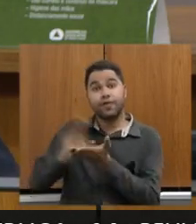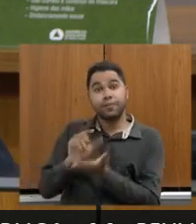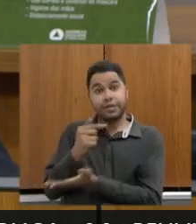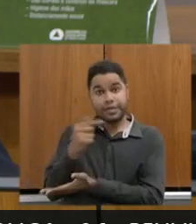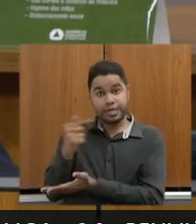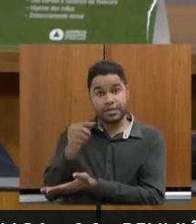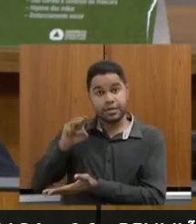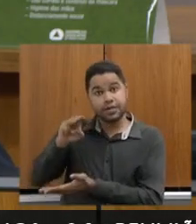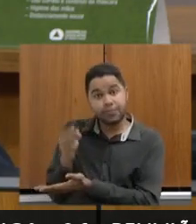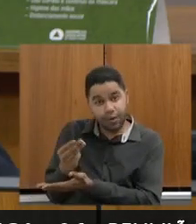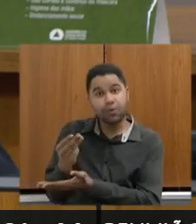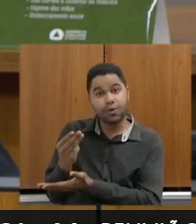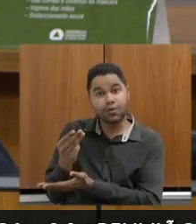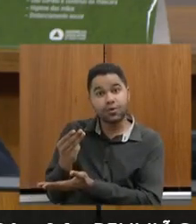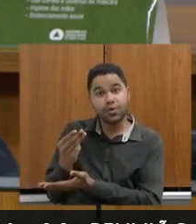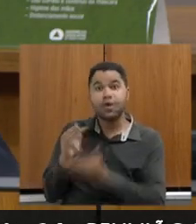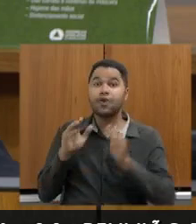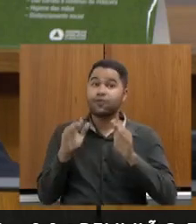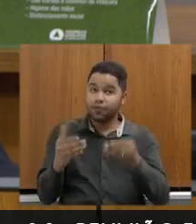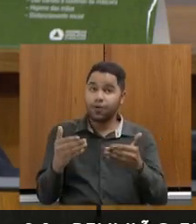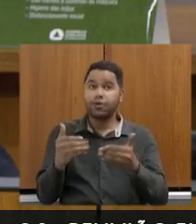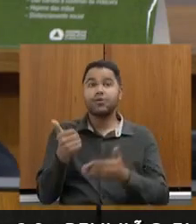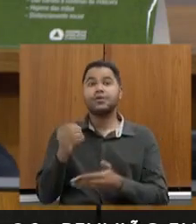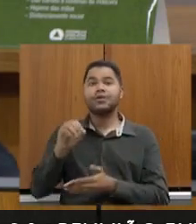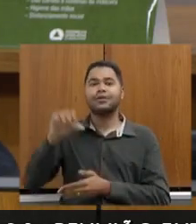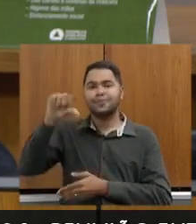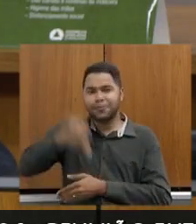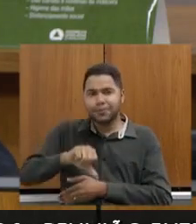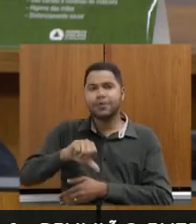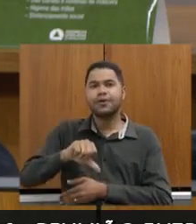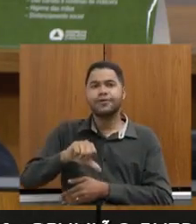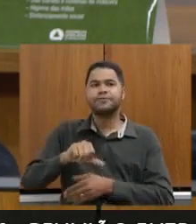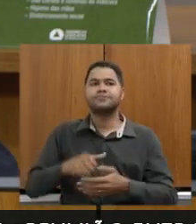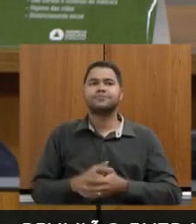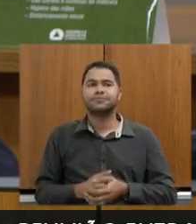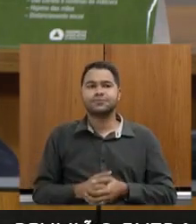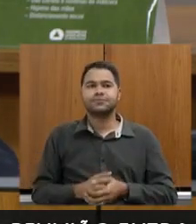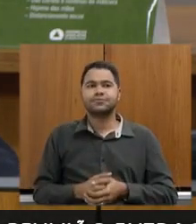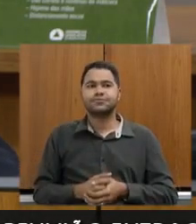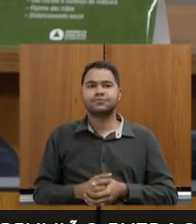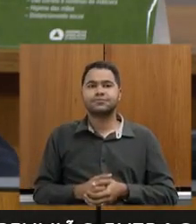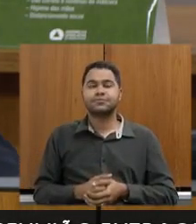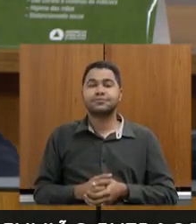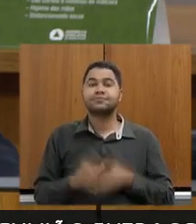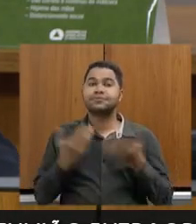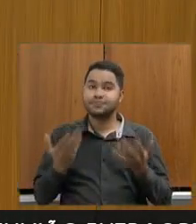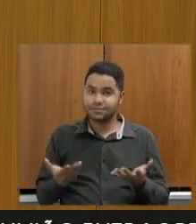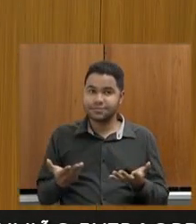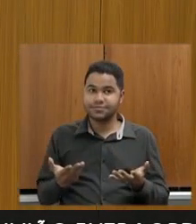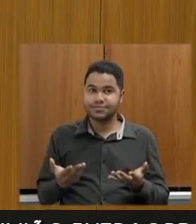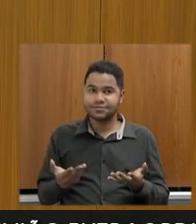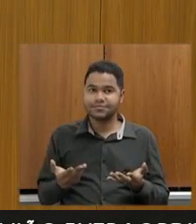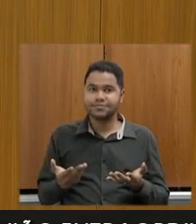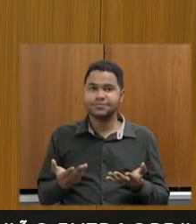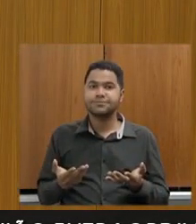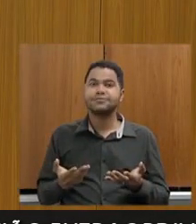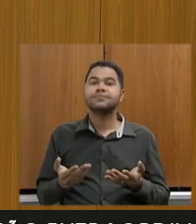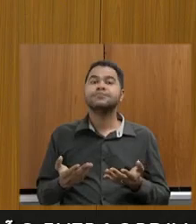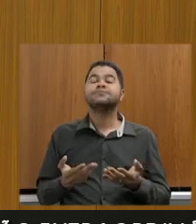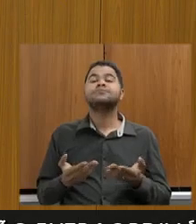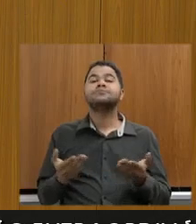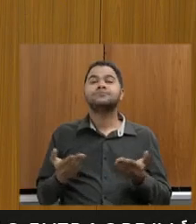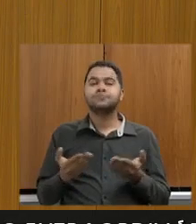77 milhões e o nosso foco são as 10 piores unidades prisionais you o ok Doutor Rogério